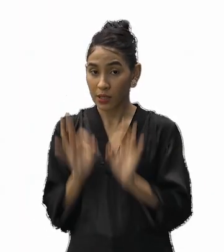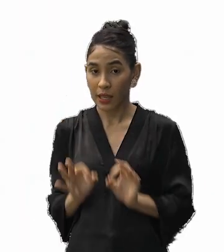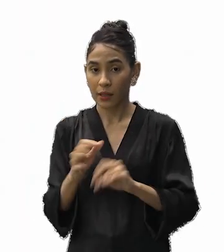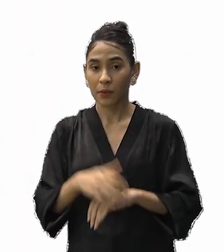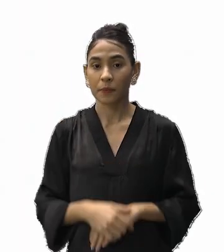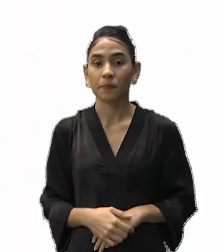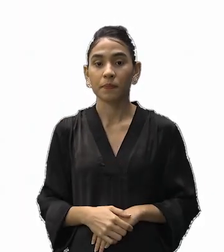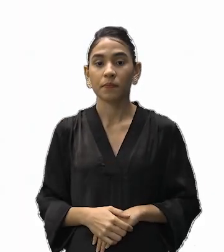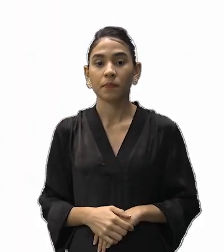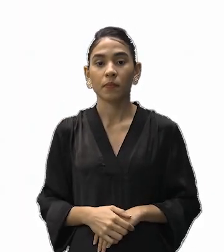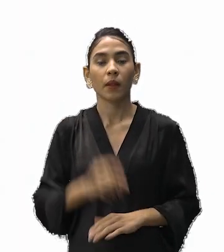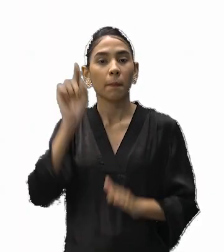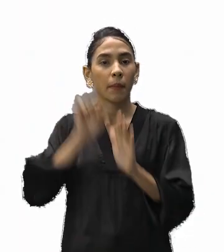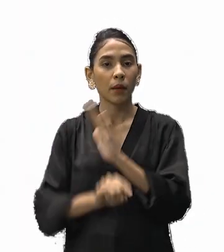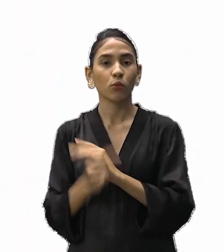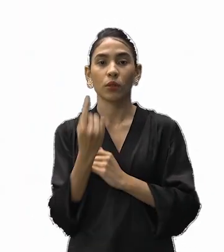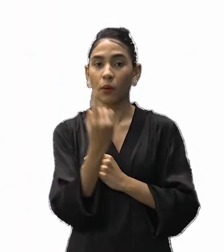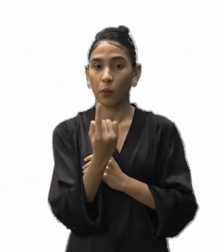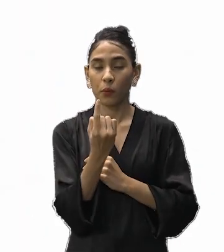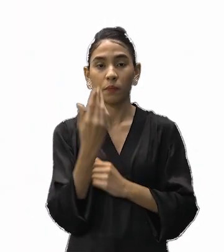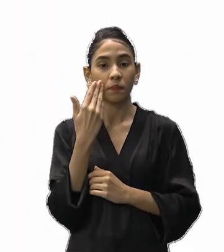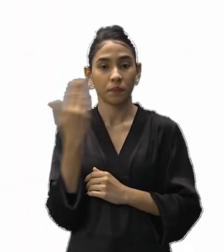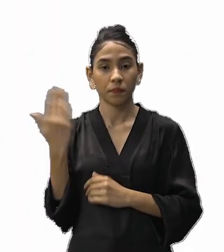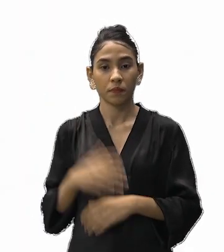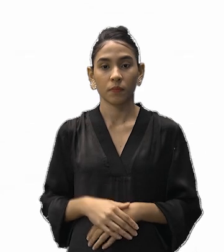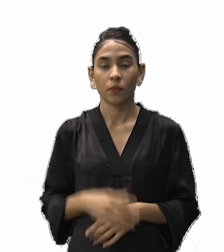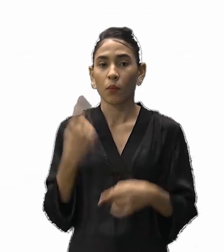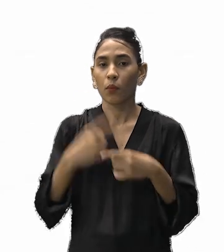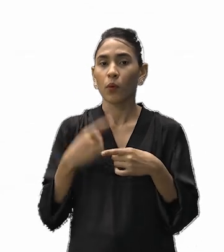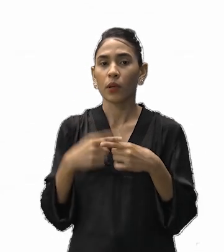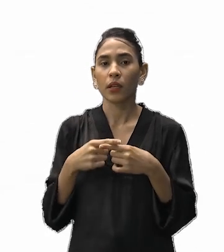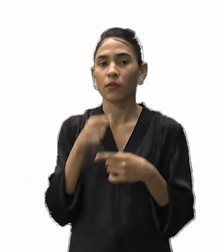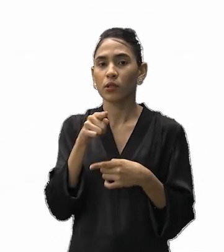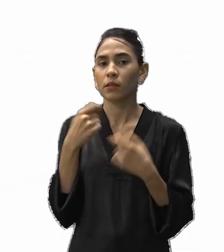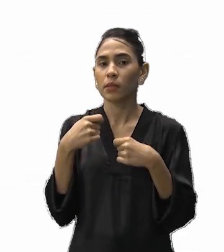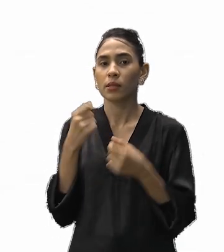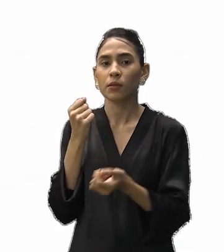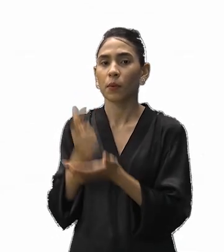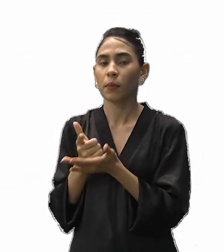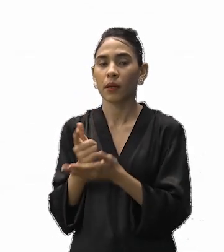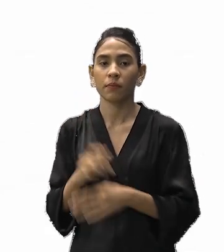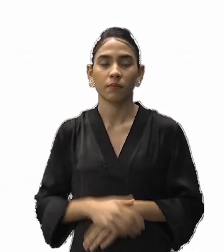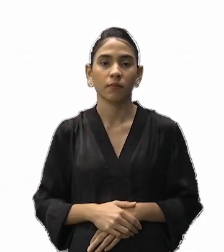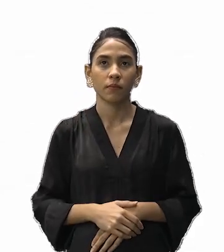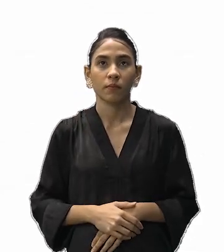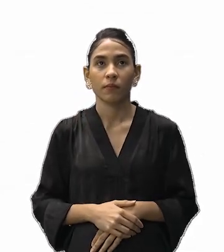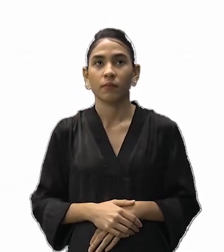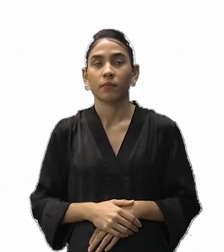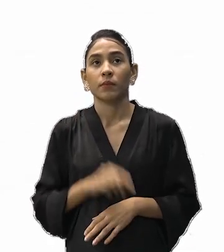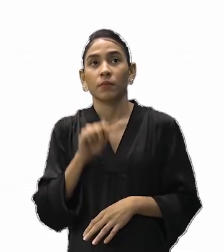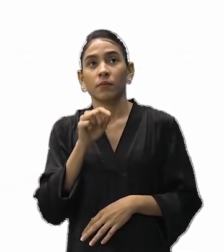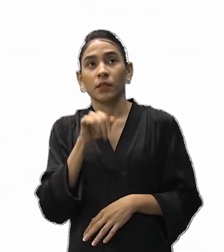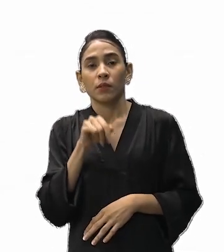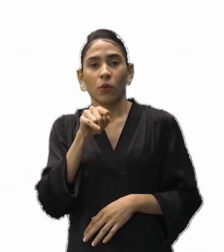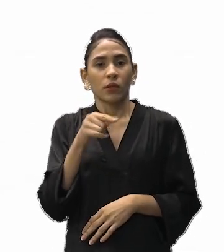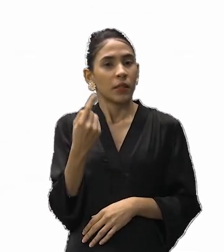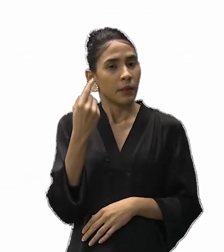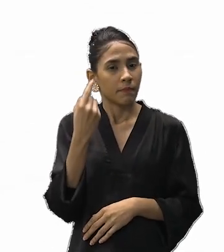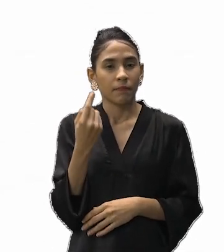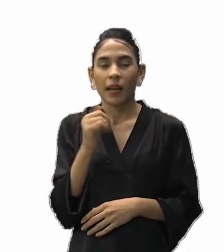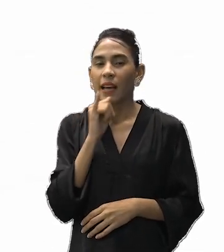tela. A primeira pergunta é: por que comprar? Então, quando a gente vai pensar em